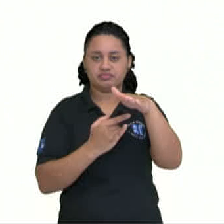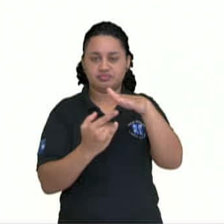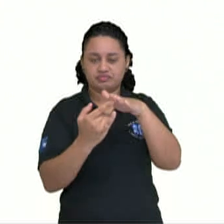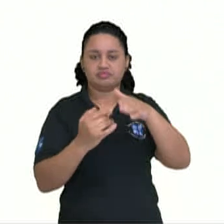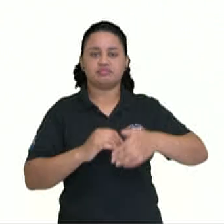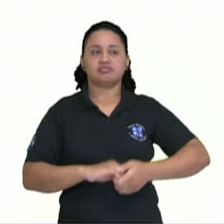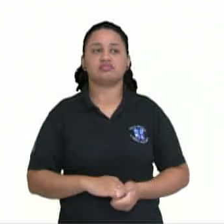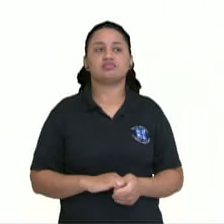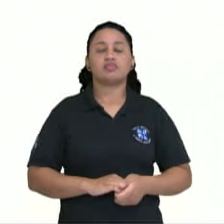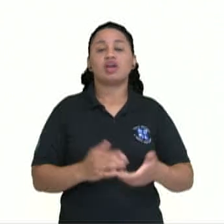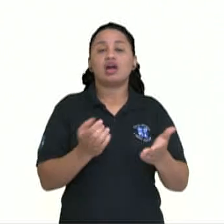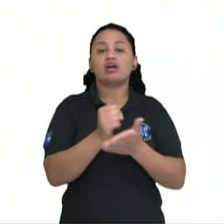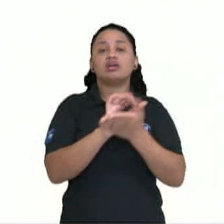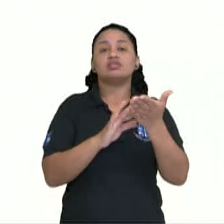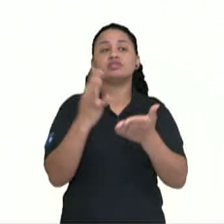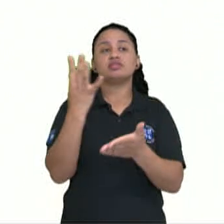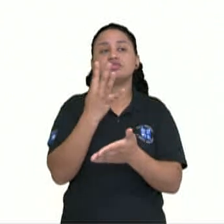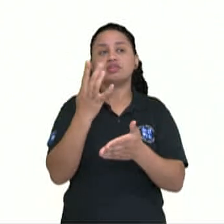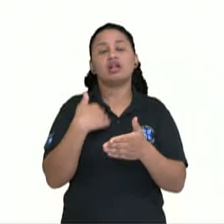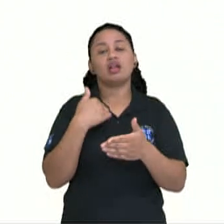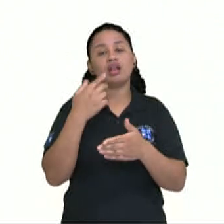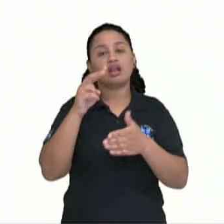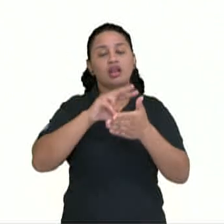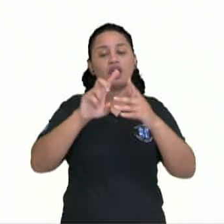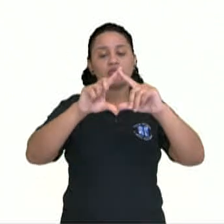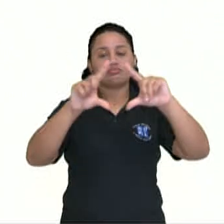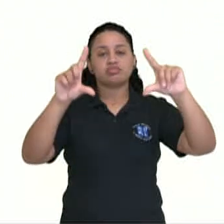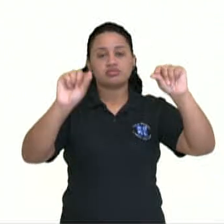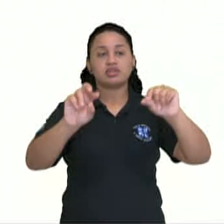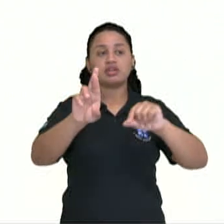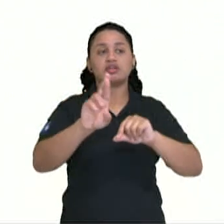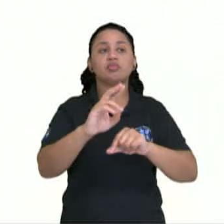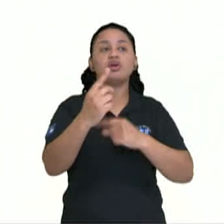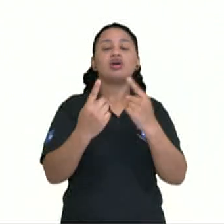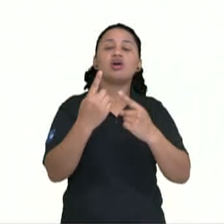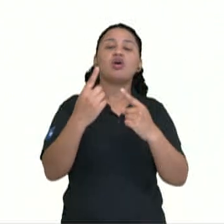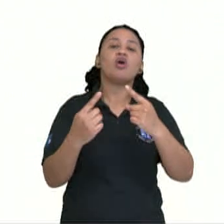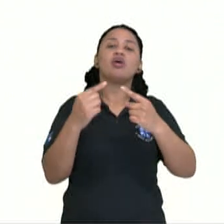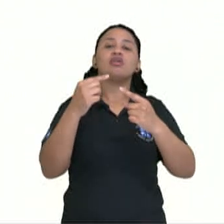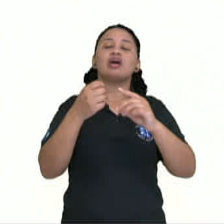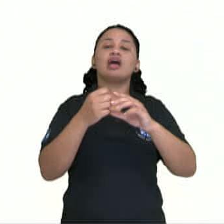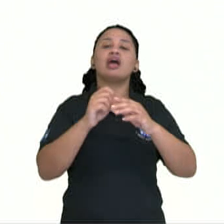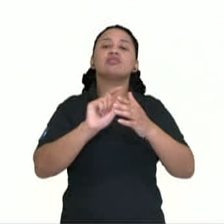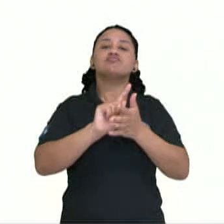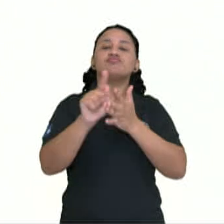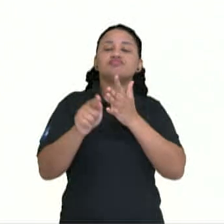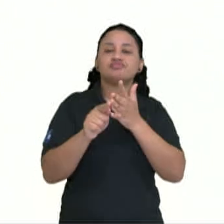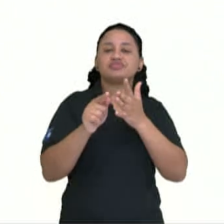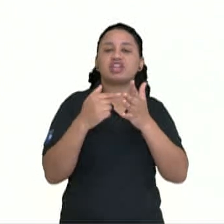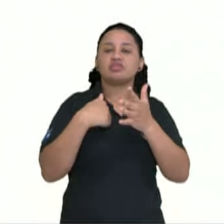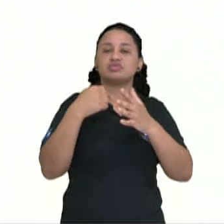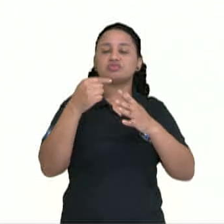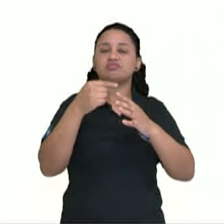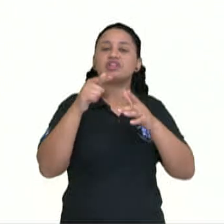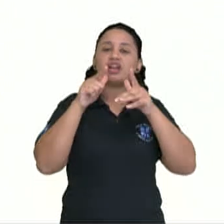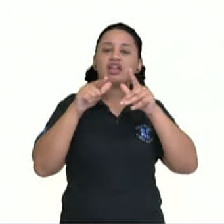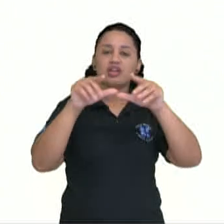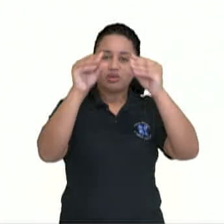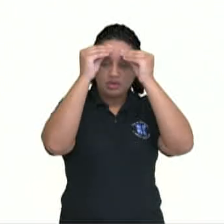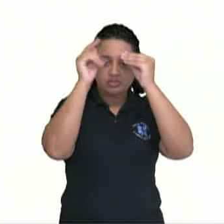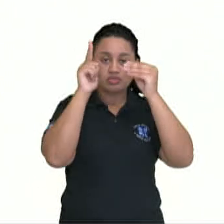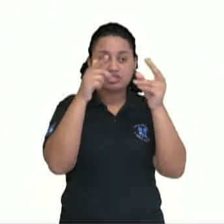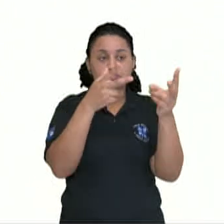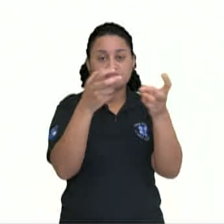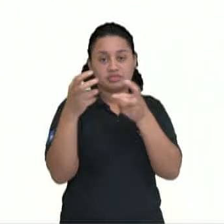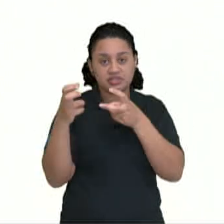Atividade 4. Leia o fragmento em destaque e responda qual é a figura de linguagem que podemos reconhecer